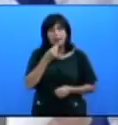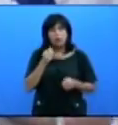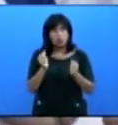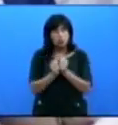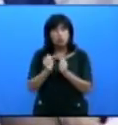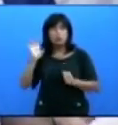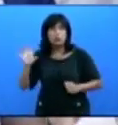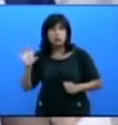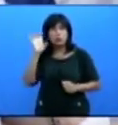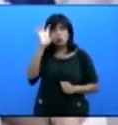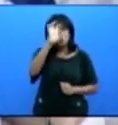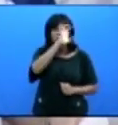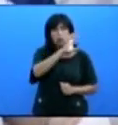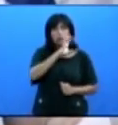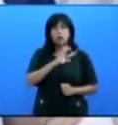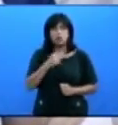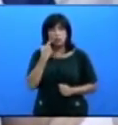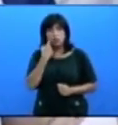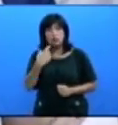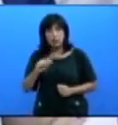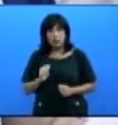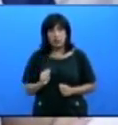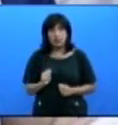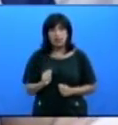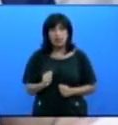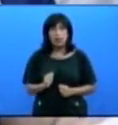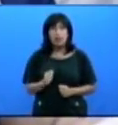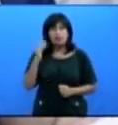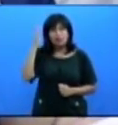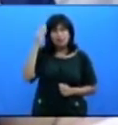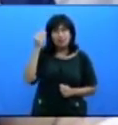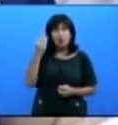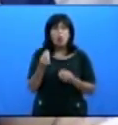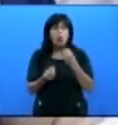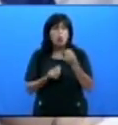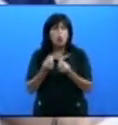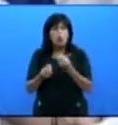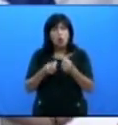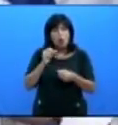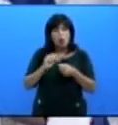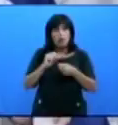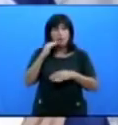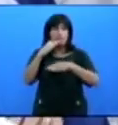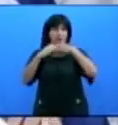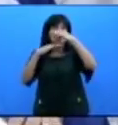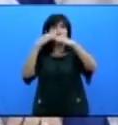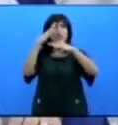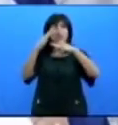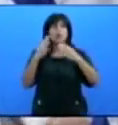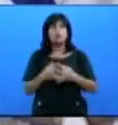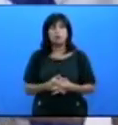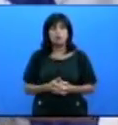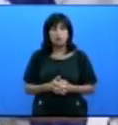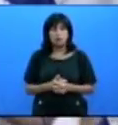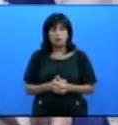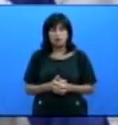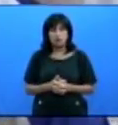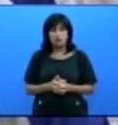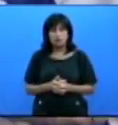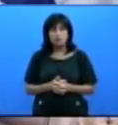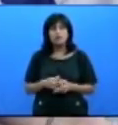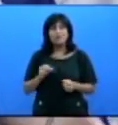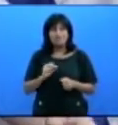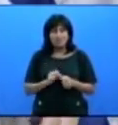mesmo porque é uma obra e um serviço que não atenderá apenas Araçatuba. Então, a gente